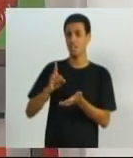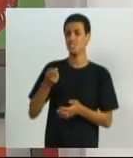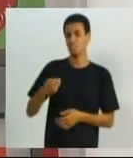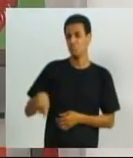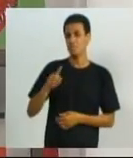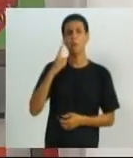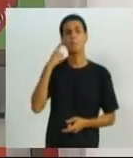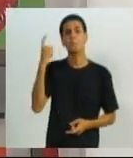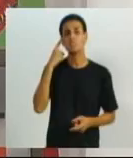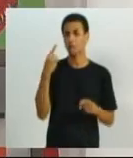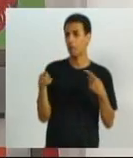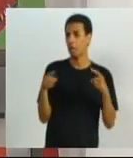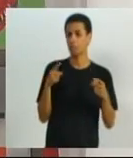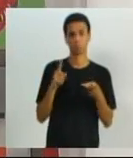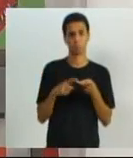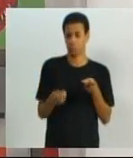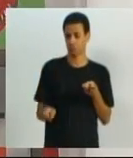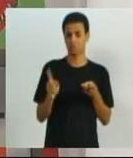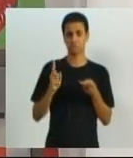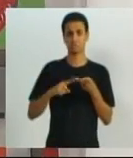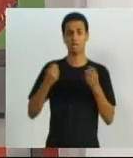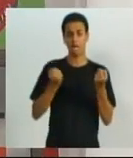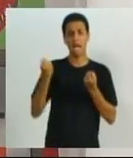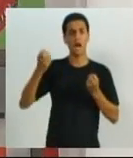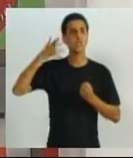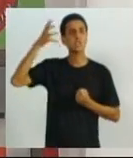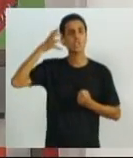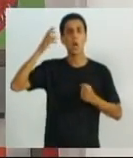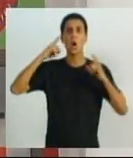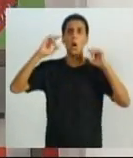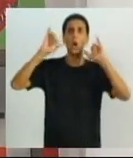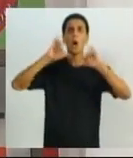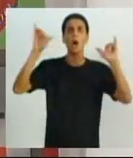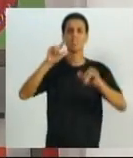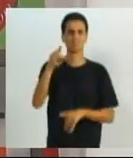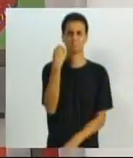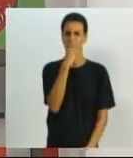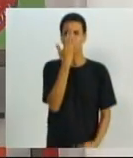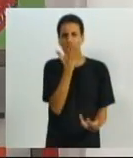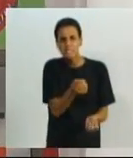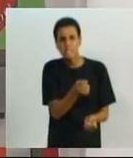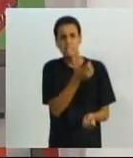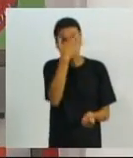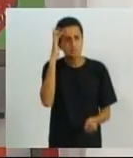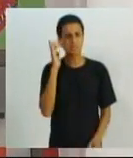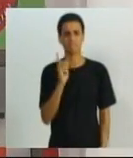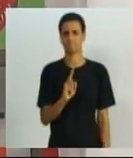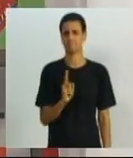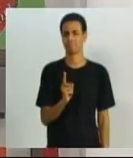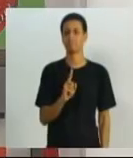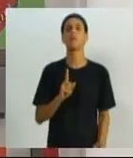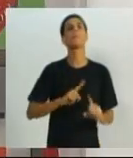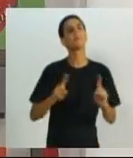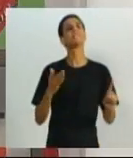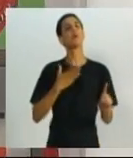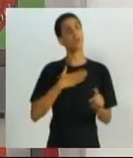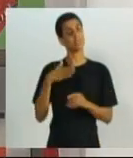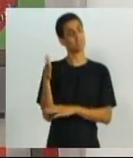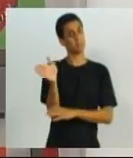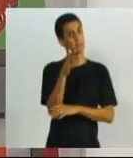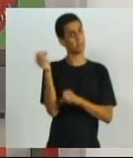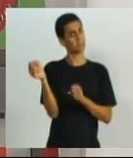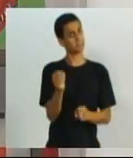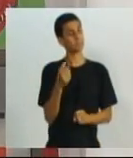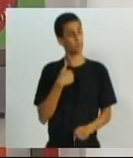jingles, nós não precisamos de carro de som, isso não convence as pessoas para vereador. Mas eu até gosto de bandeira. Eu digo